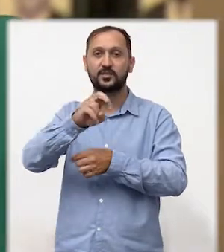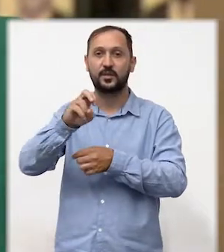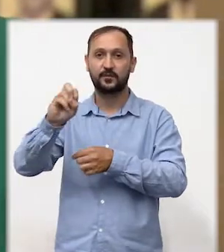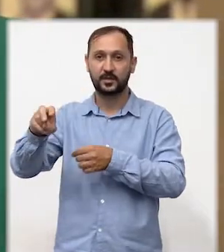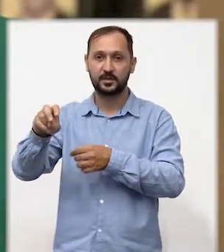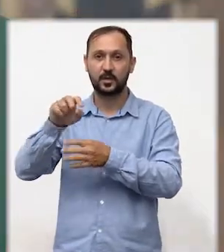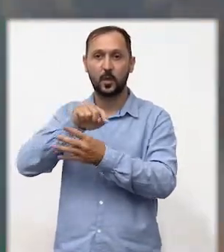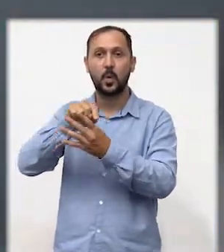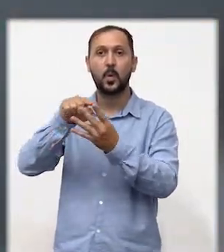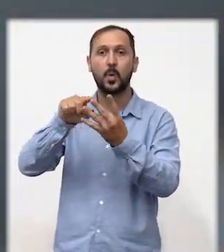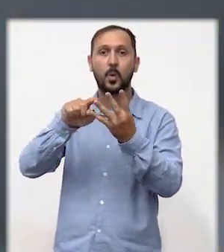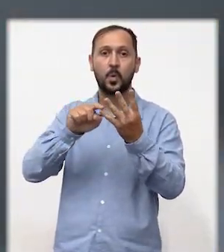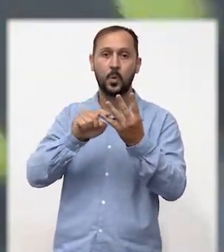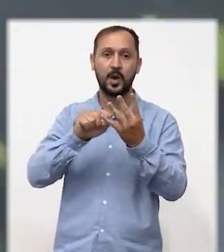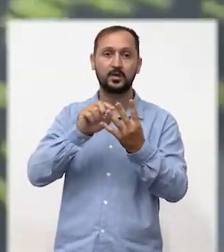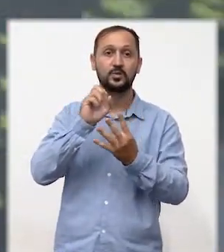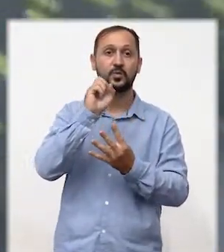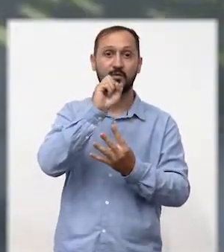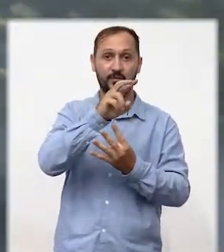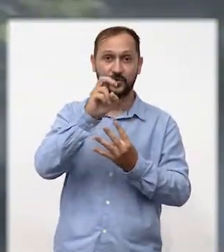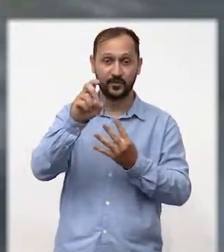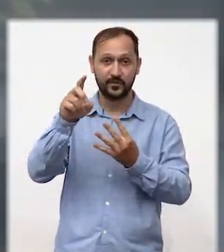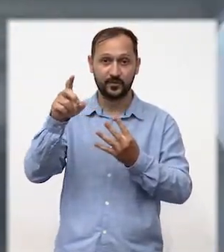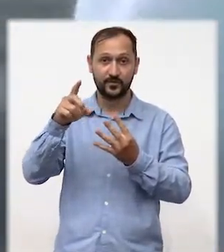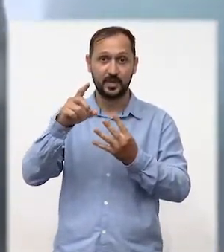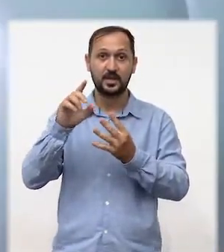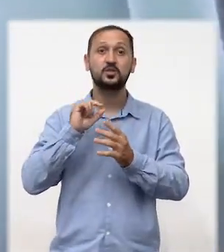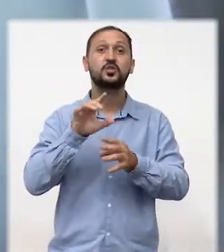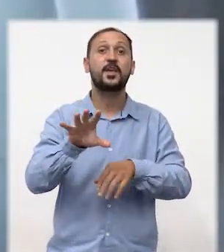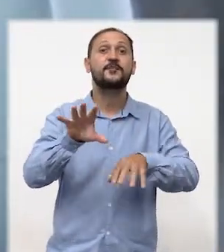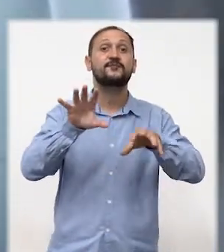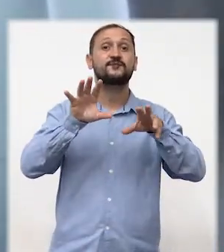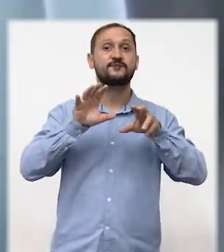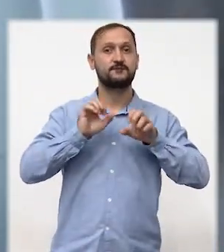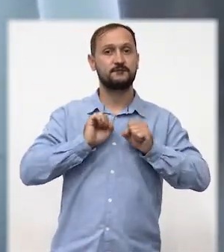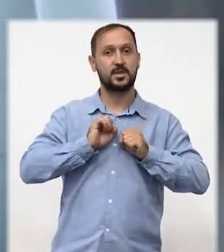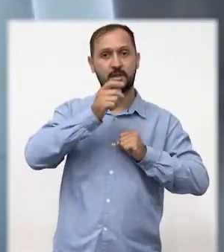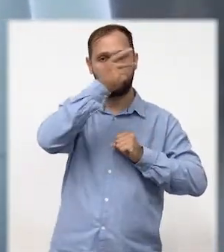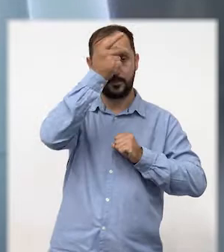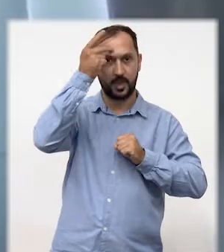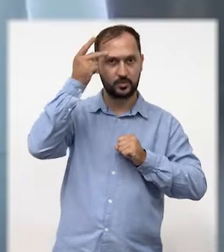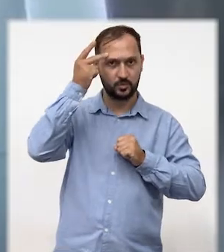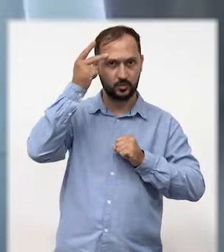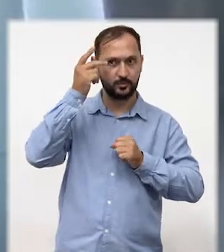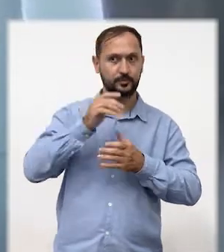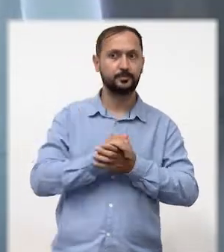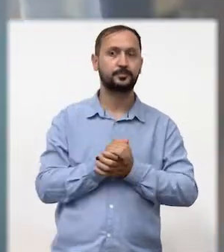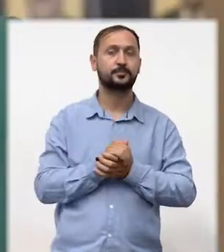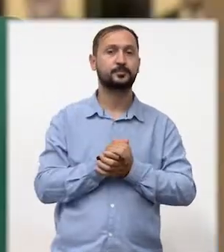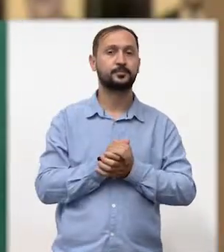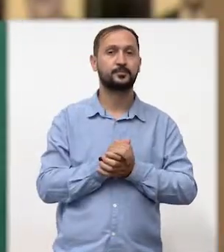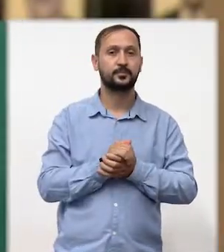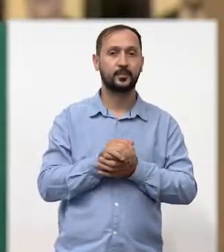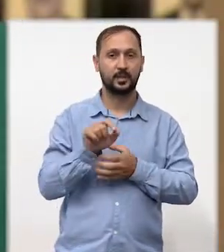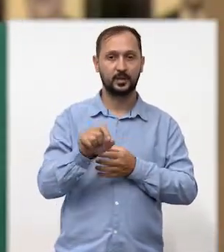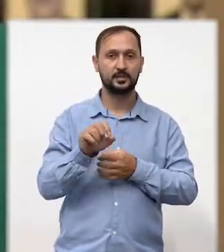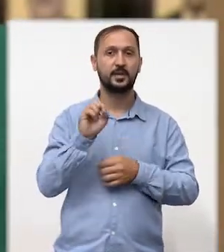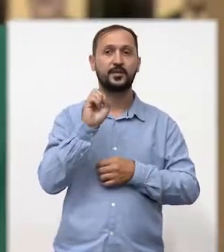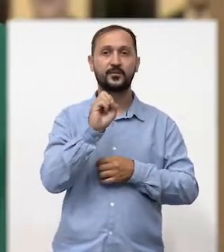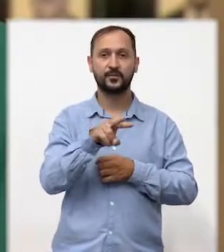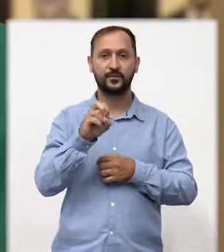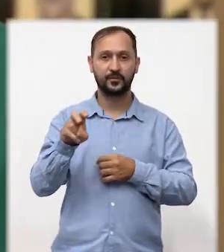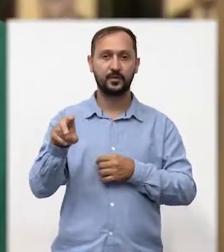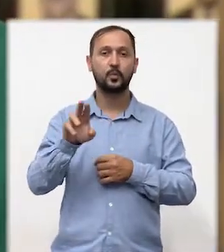têm a capacidade de infectar seres humanos. Então, esse novo coronavírus tem essa capacidade. Esse novo vírus ele